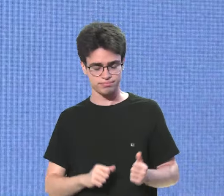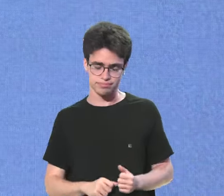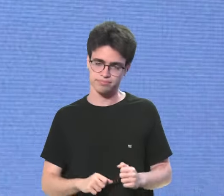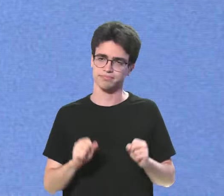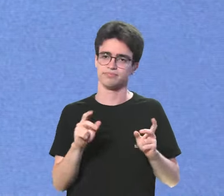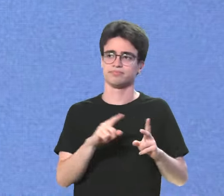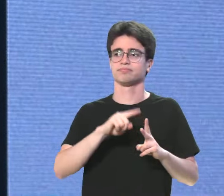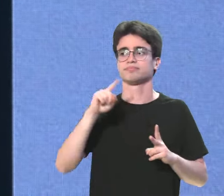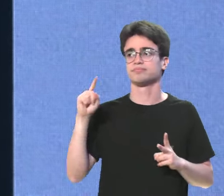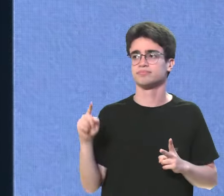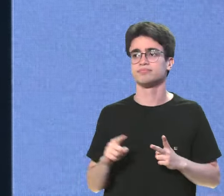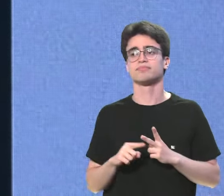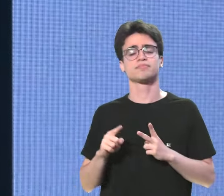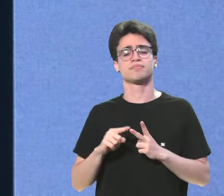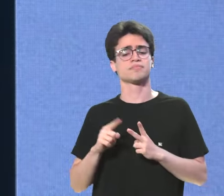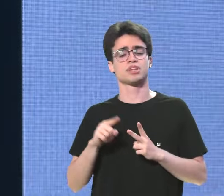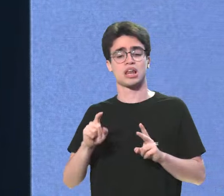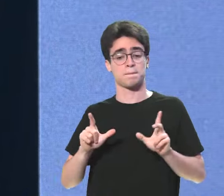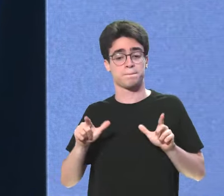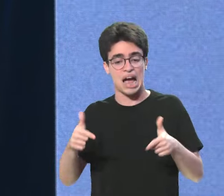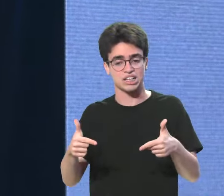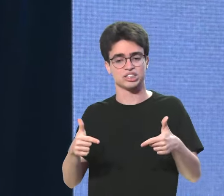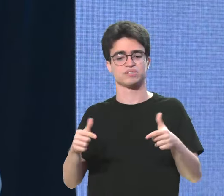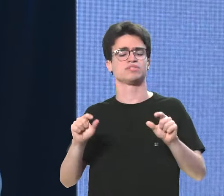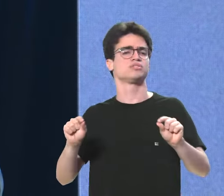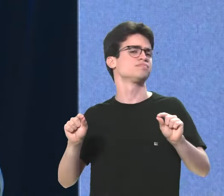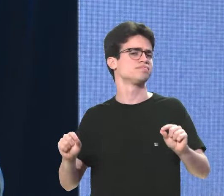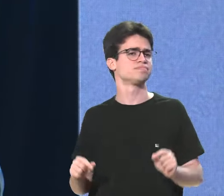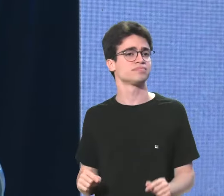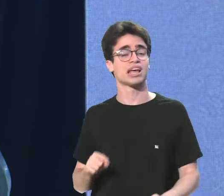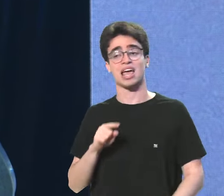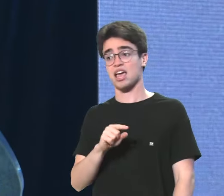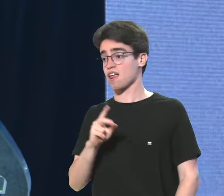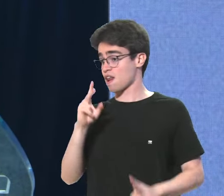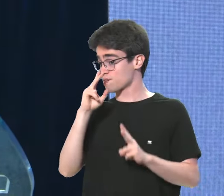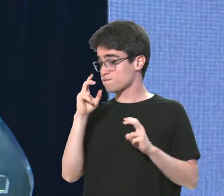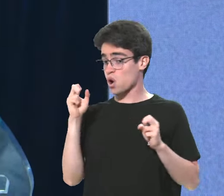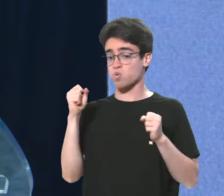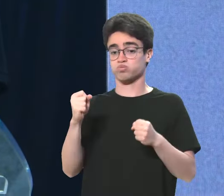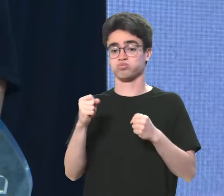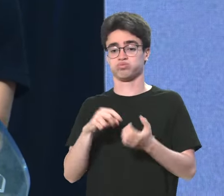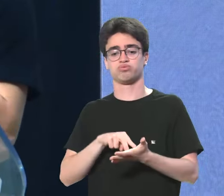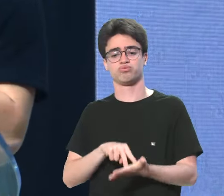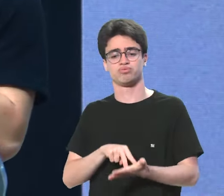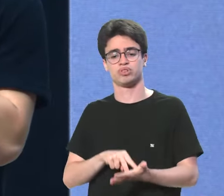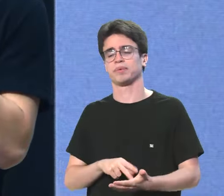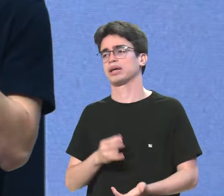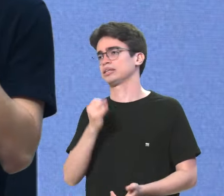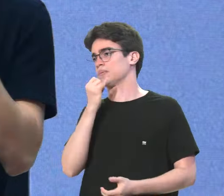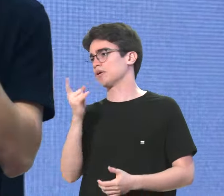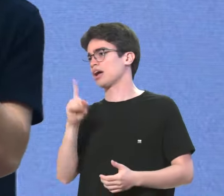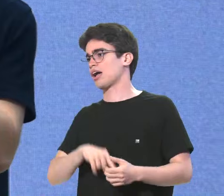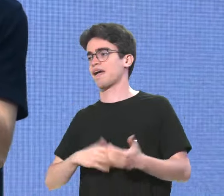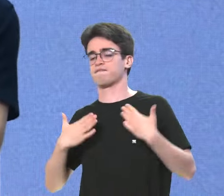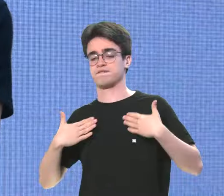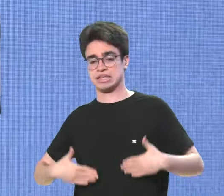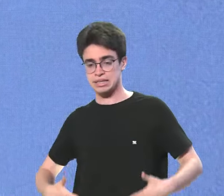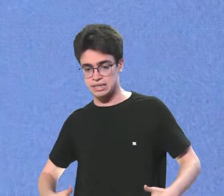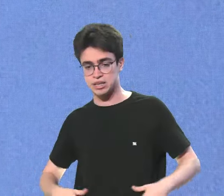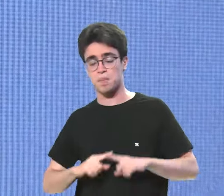que segunda iniciativa que Paulo teve ele se fortaleceu não só fisicamente